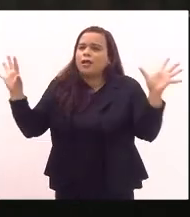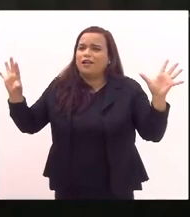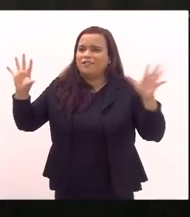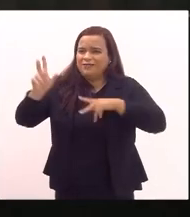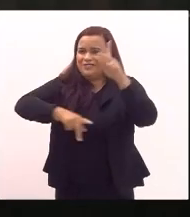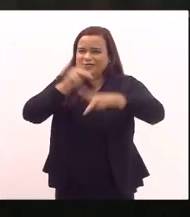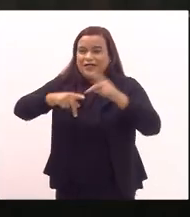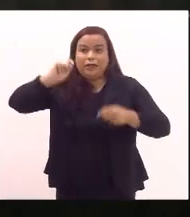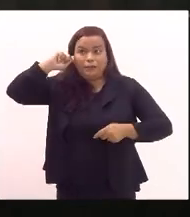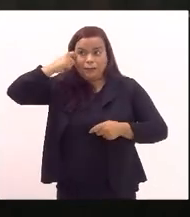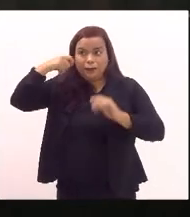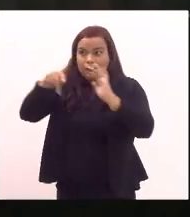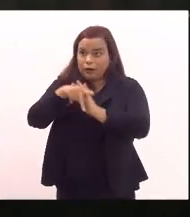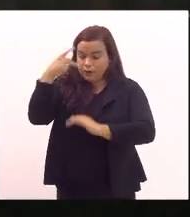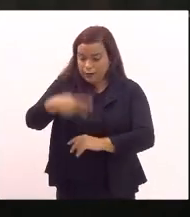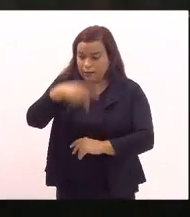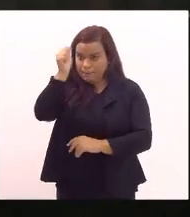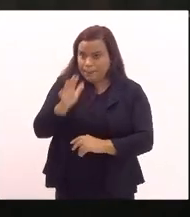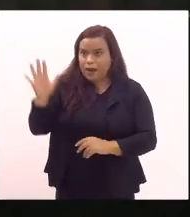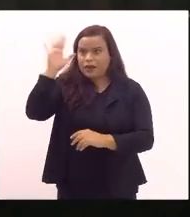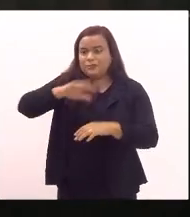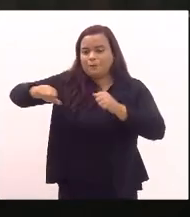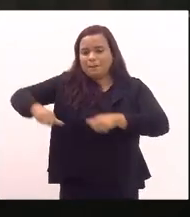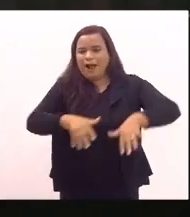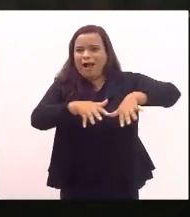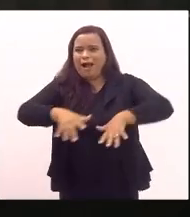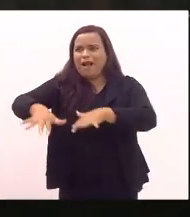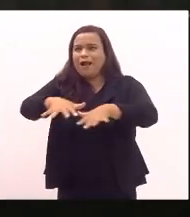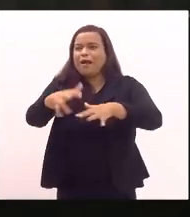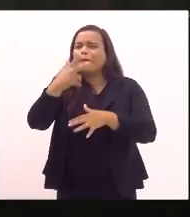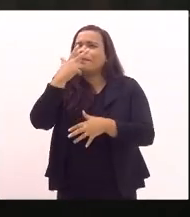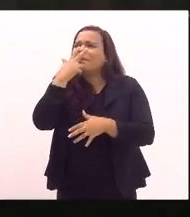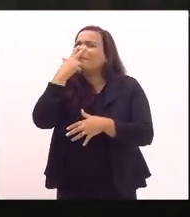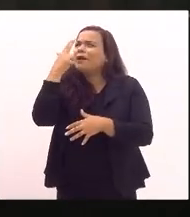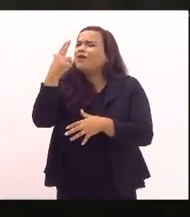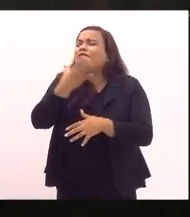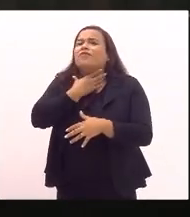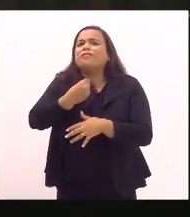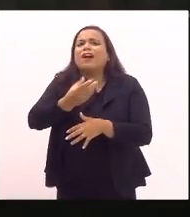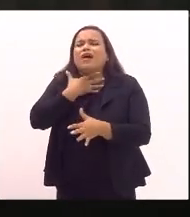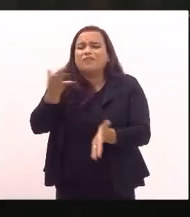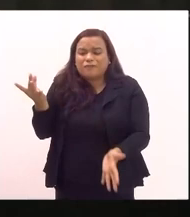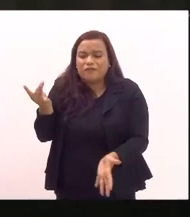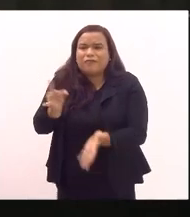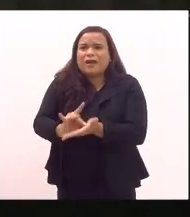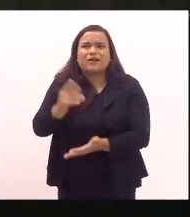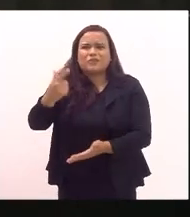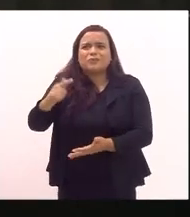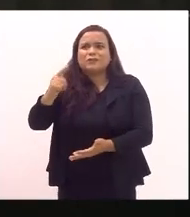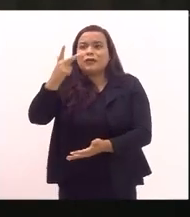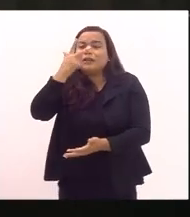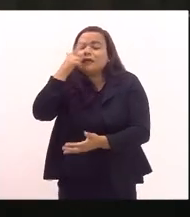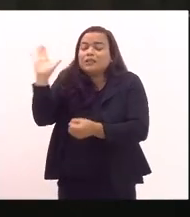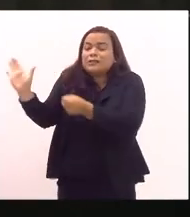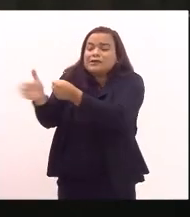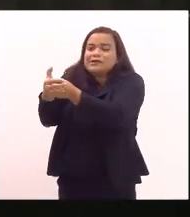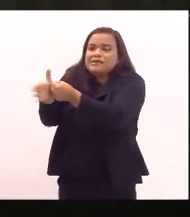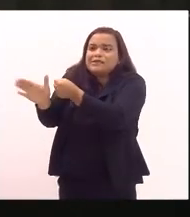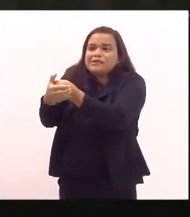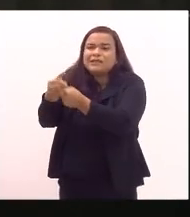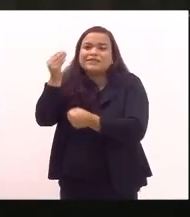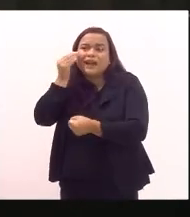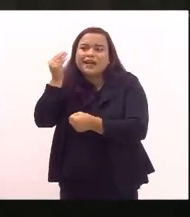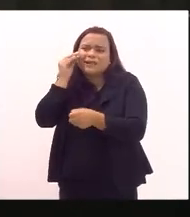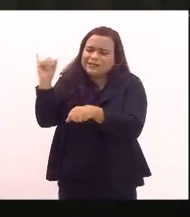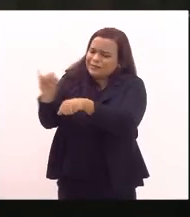negra no Brasil mas foi uma falsa alegação né que tentou esconder é